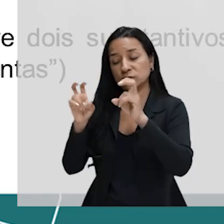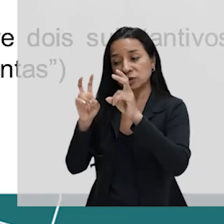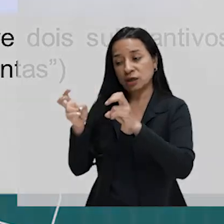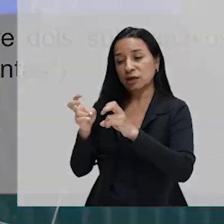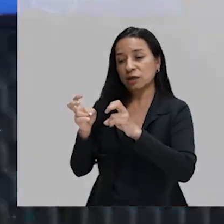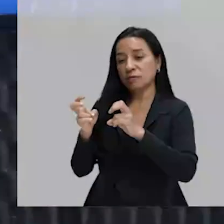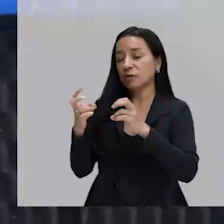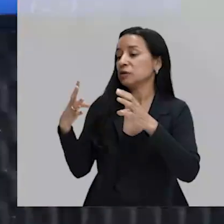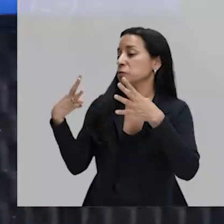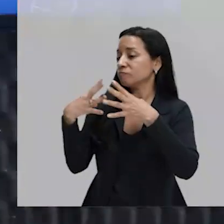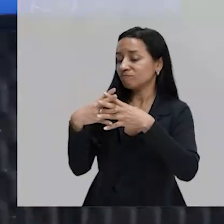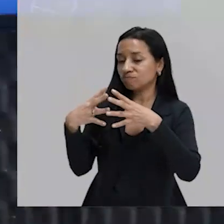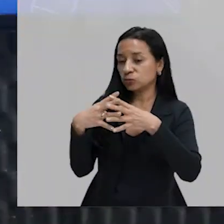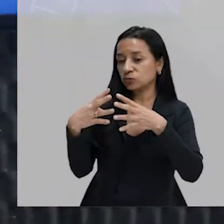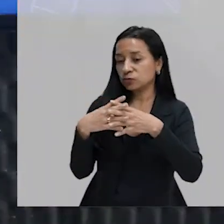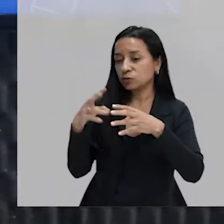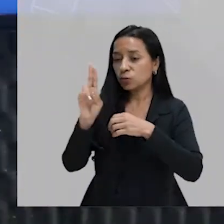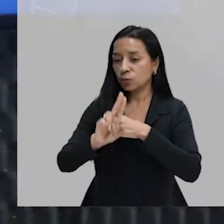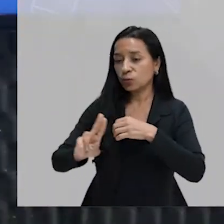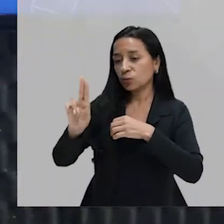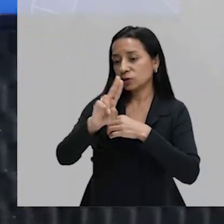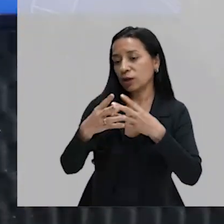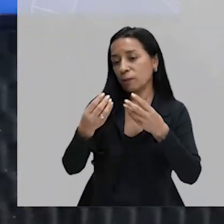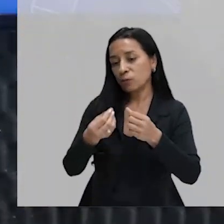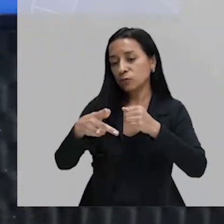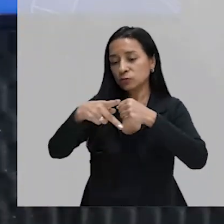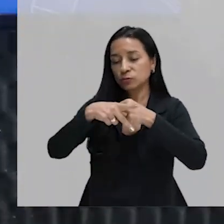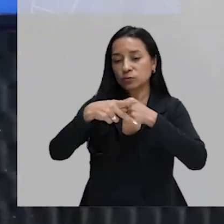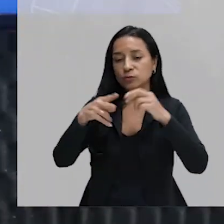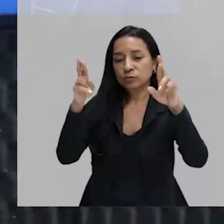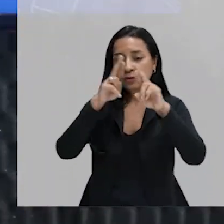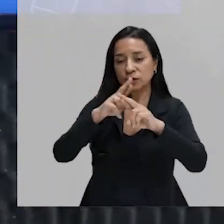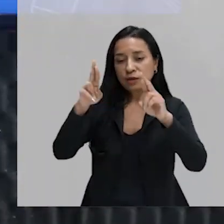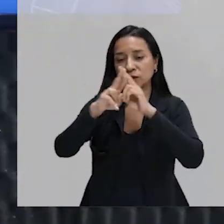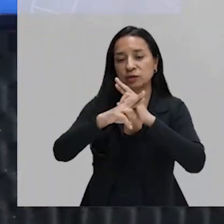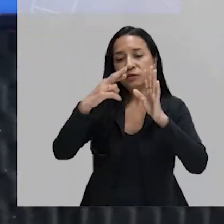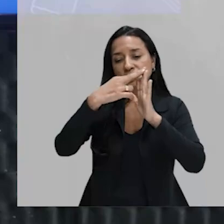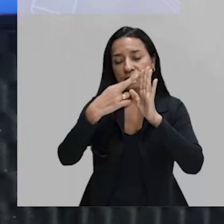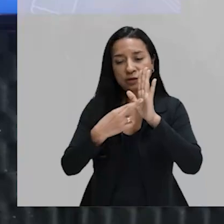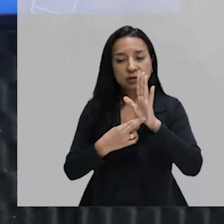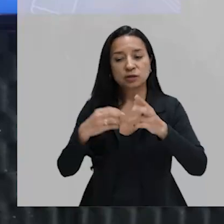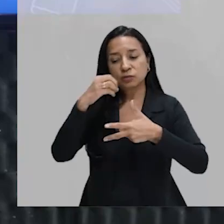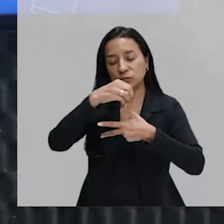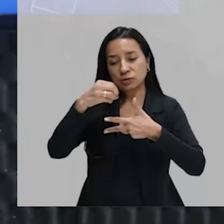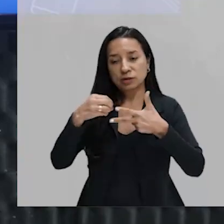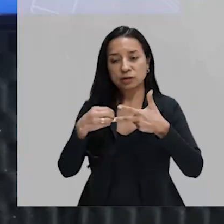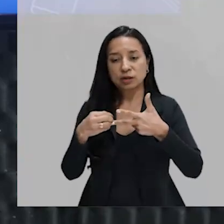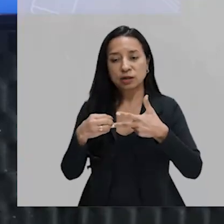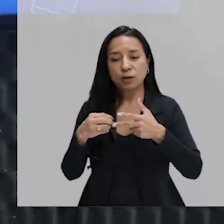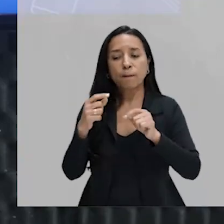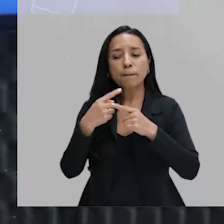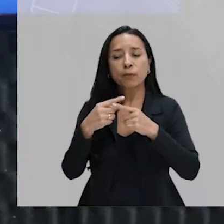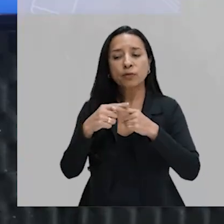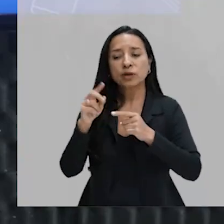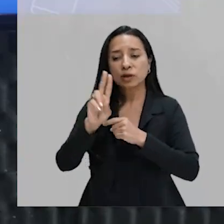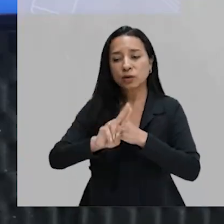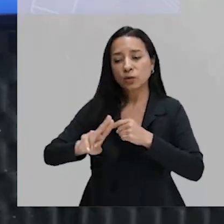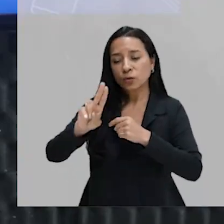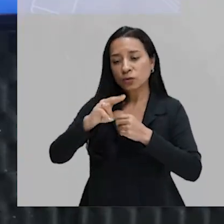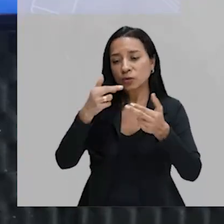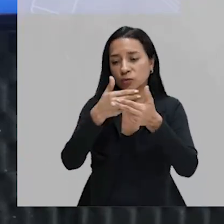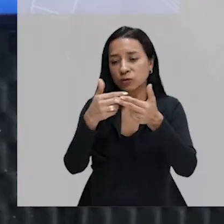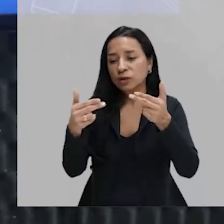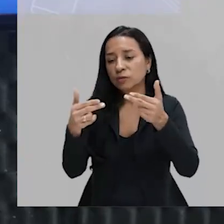complexos. Então, vocês vão utilizar muito os pronomes relativos na redação de vocês do Enem. Para que serve? Eles servem como um elemento